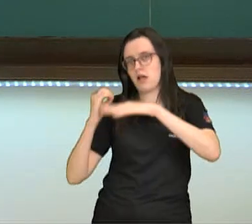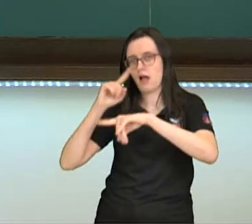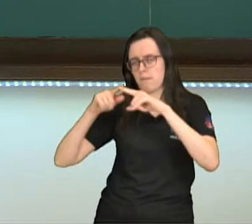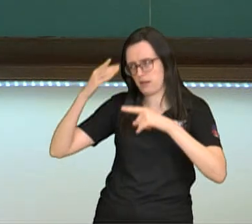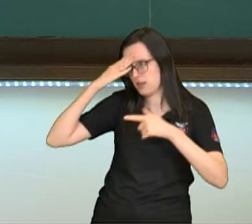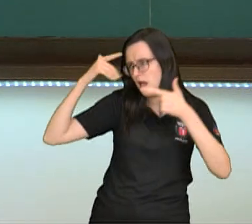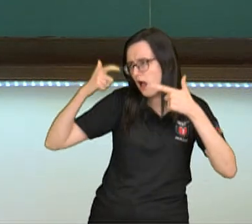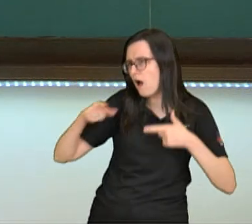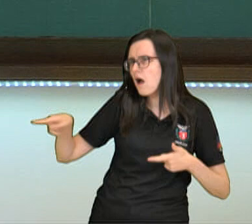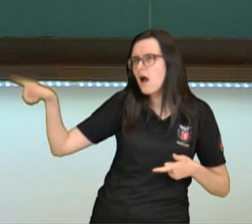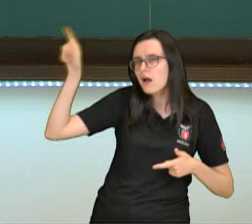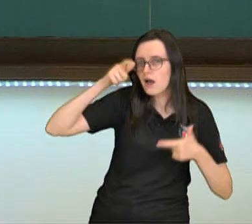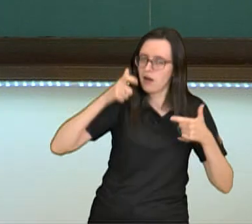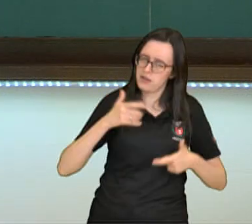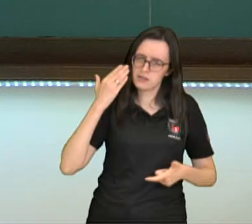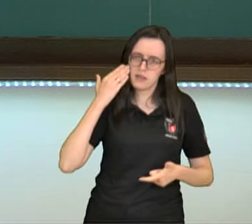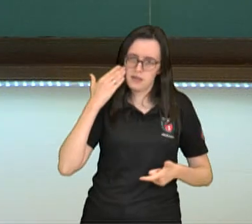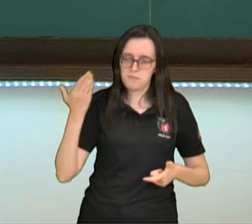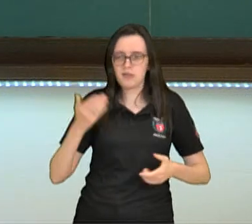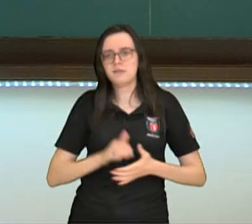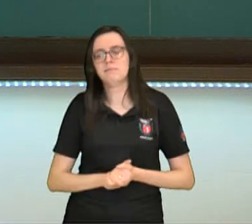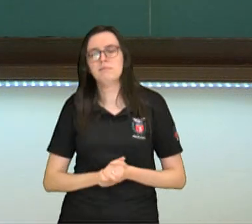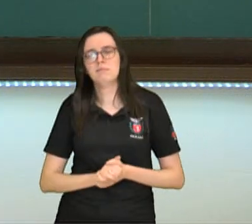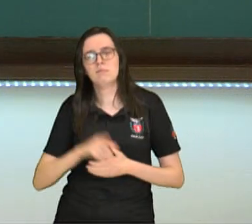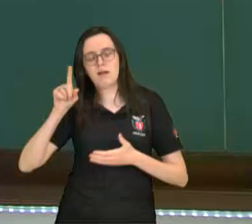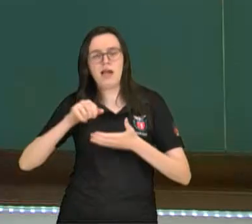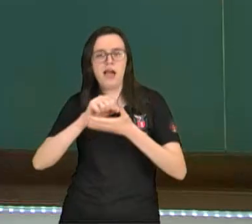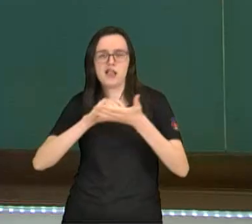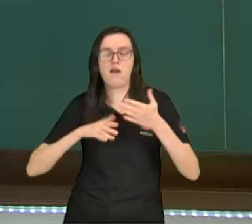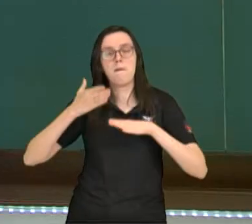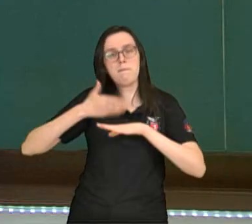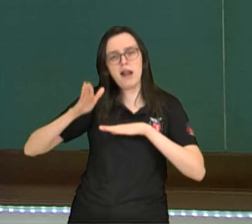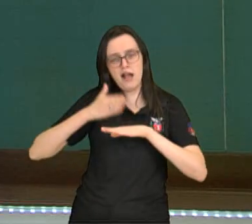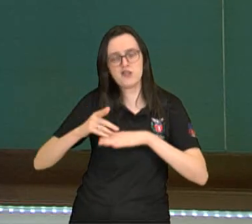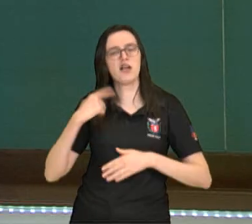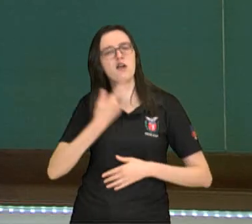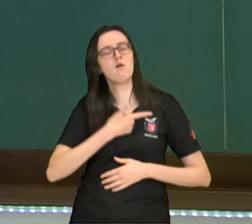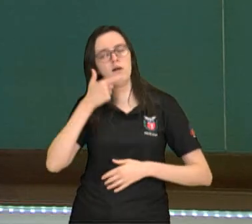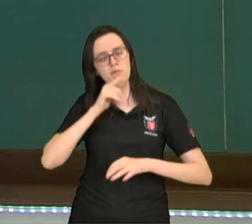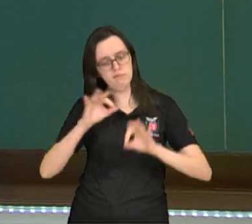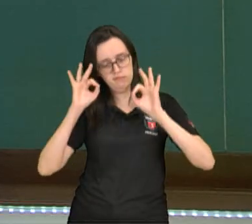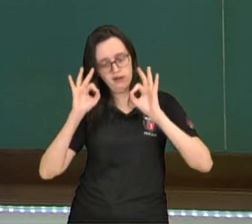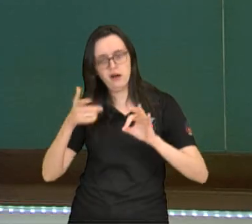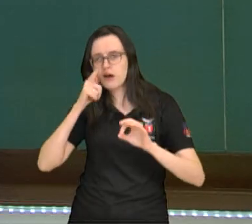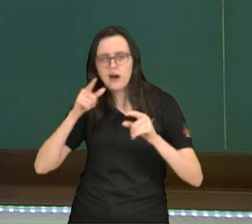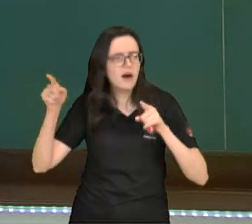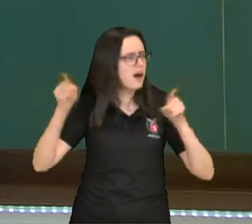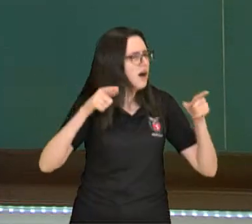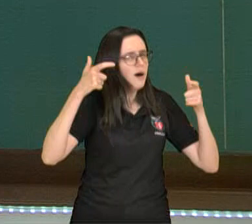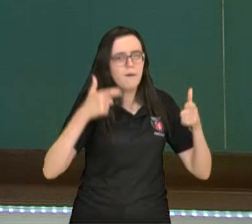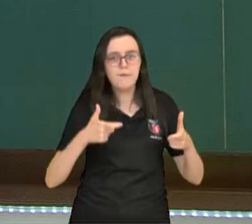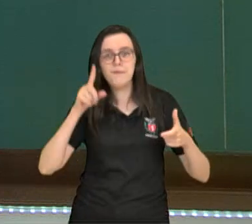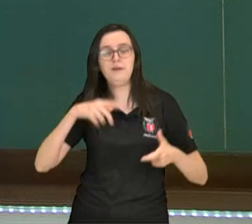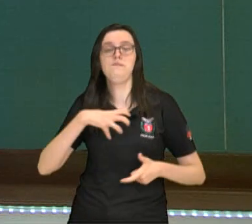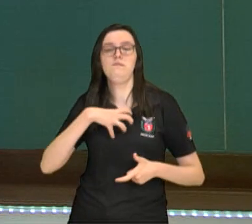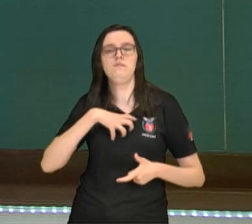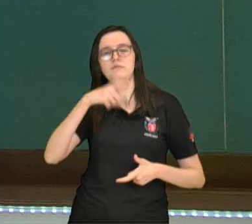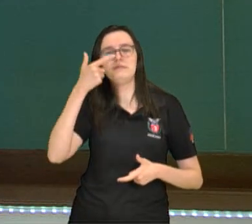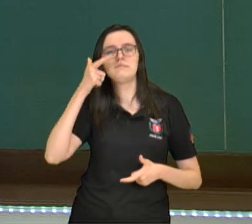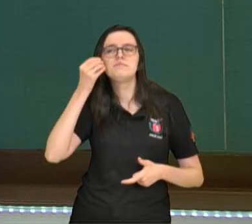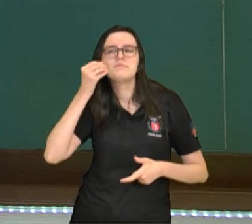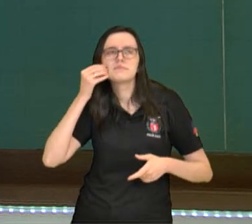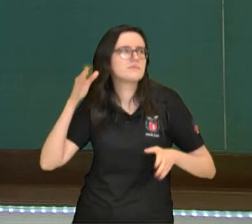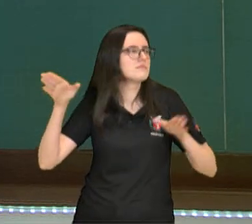onde que ele passa, né? Para se pôr. Então, uma atividade prática para a gente tentar se localizar, mais uma forma de vocês tentarem se